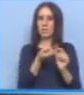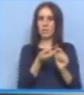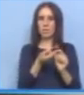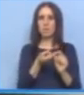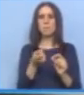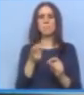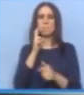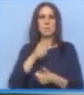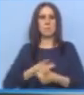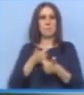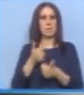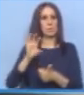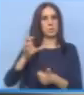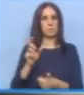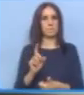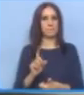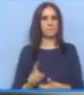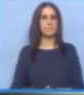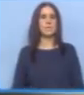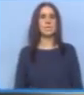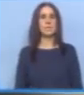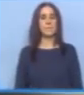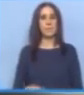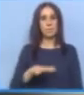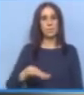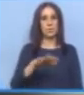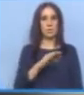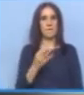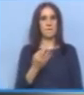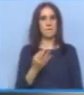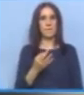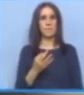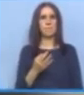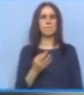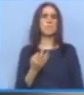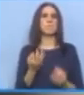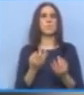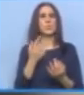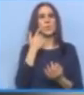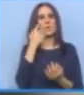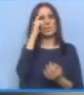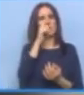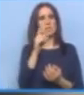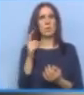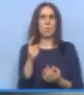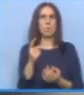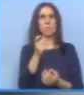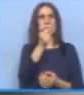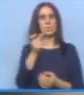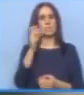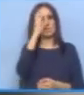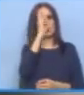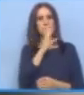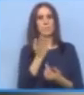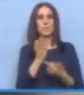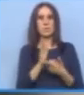propriamente com a capital do país. É uma zona também, de certa forma, conhecida, o que as pessoas podem associar,